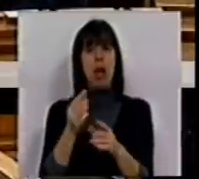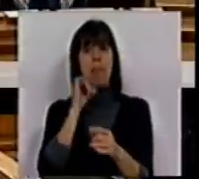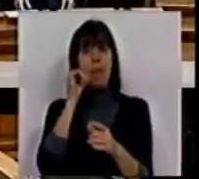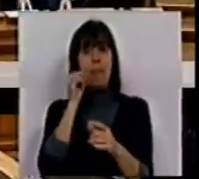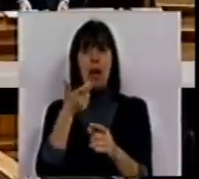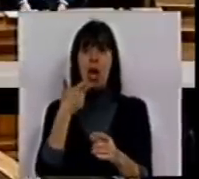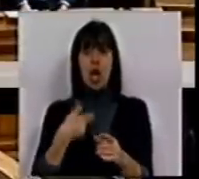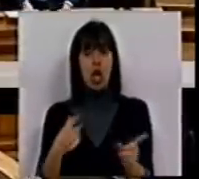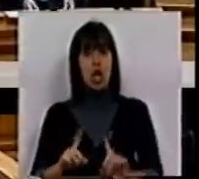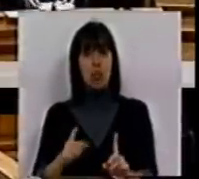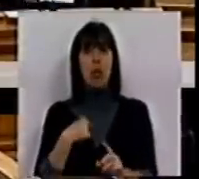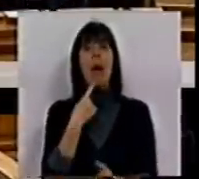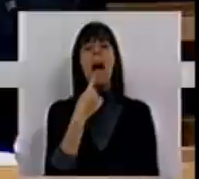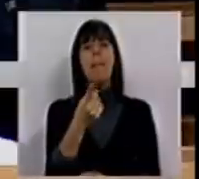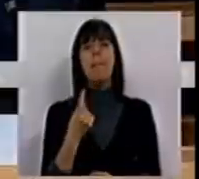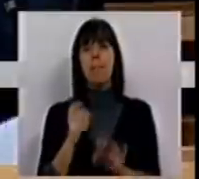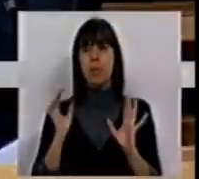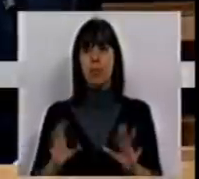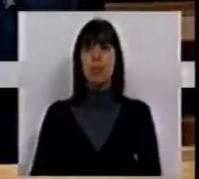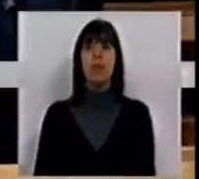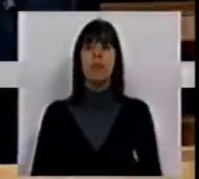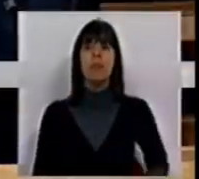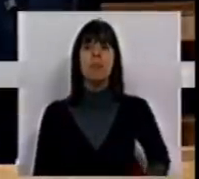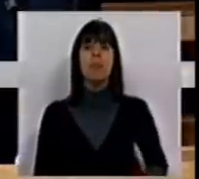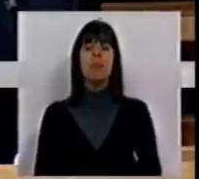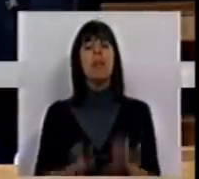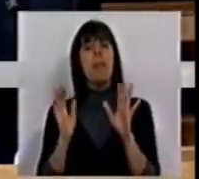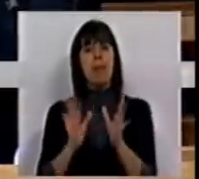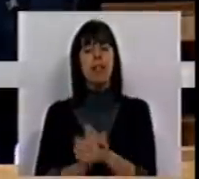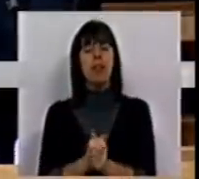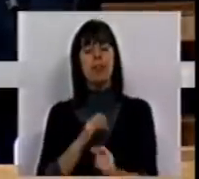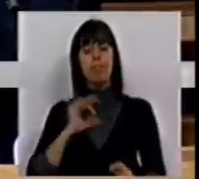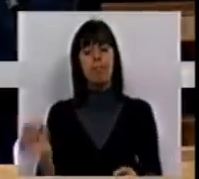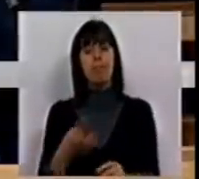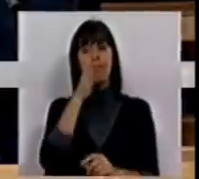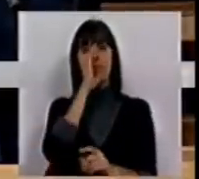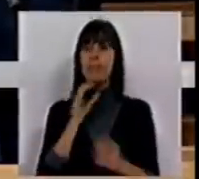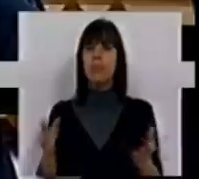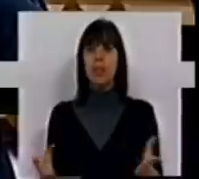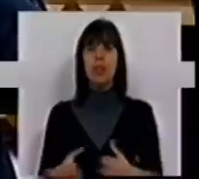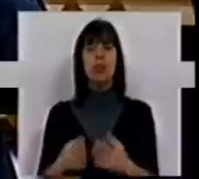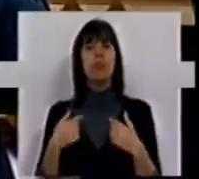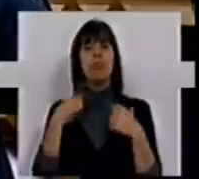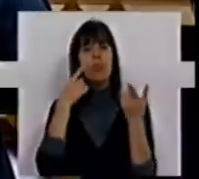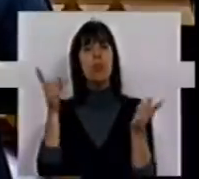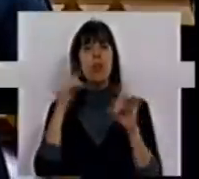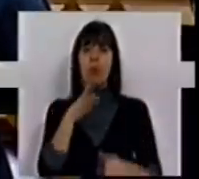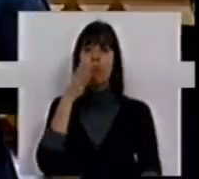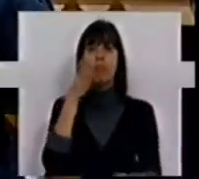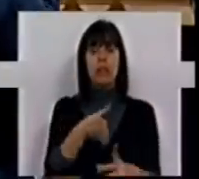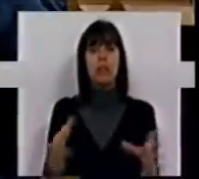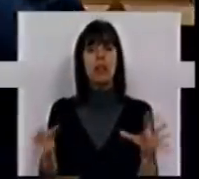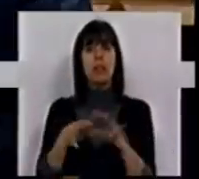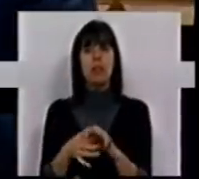vier responder, portanto, à pergunta. Mas, Sr. Primeiro-Ministro, eu volto a insistir, portanto,